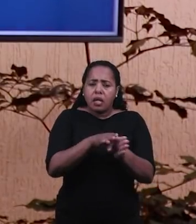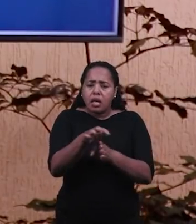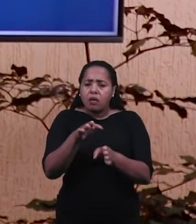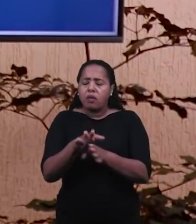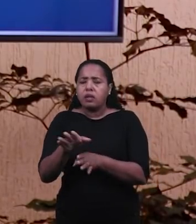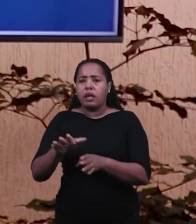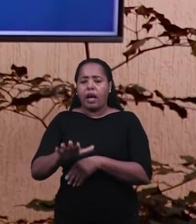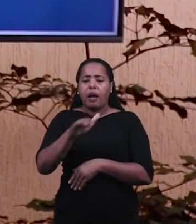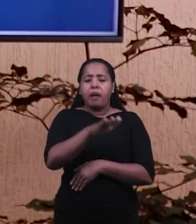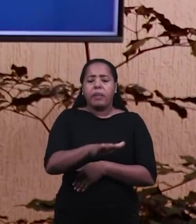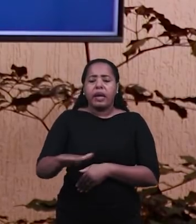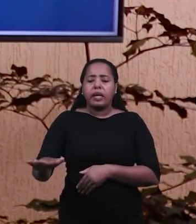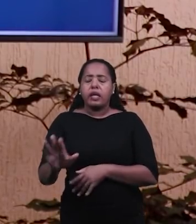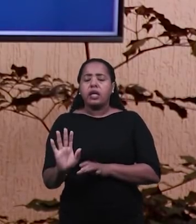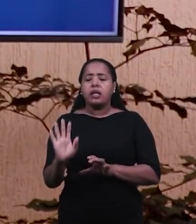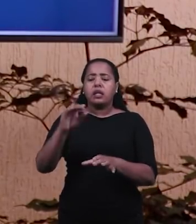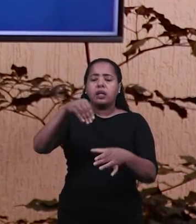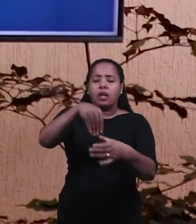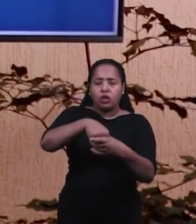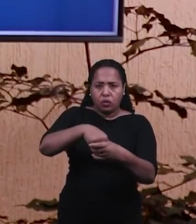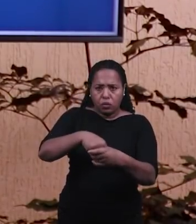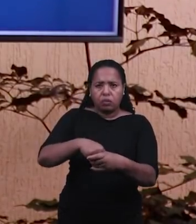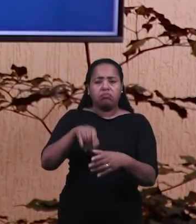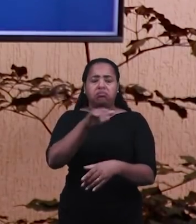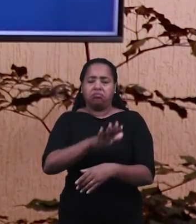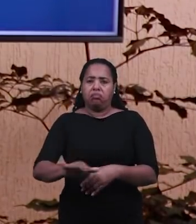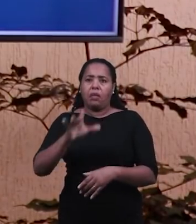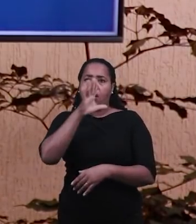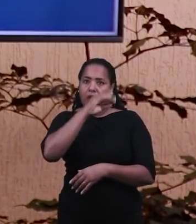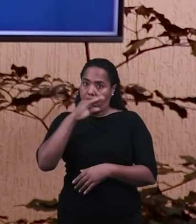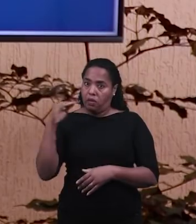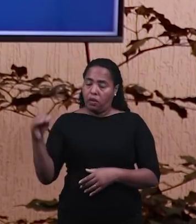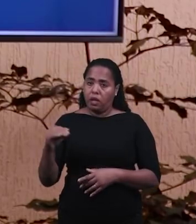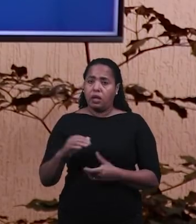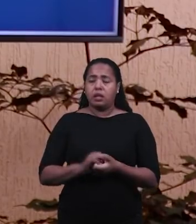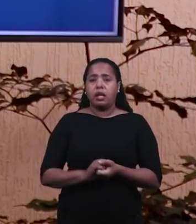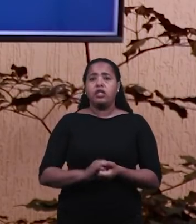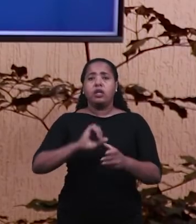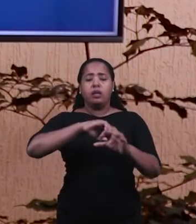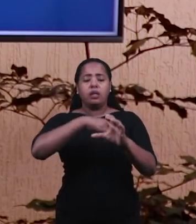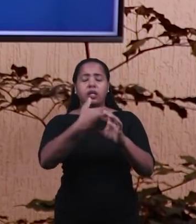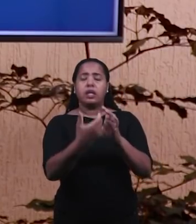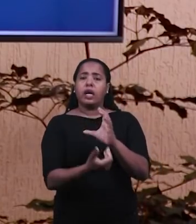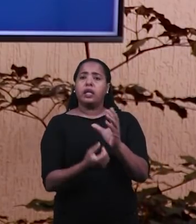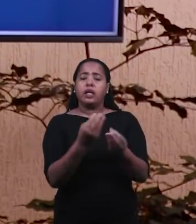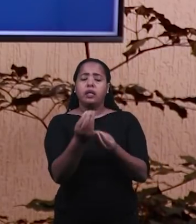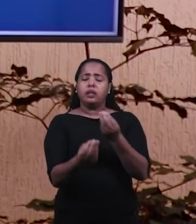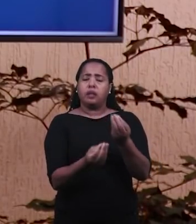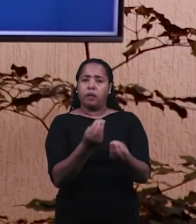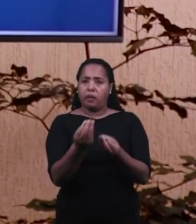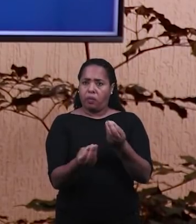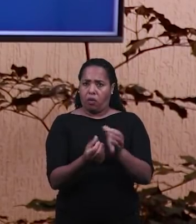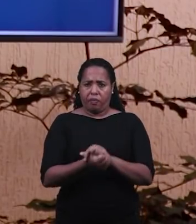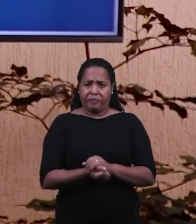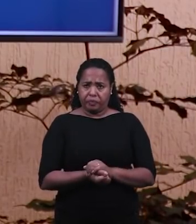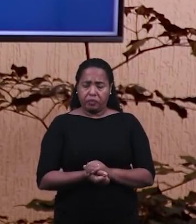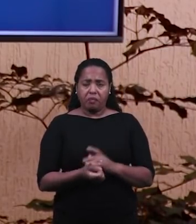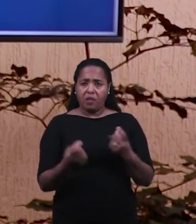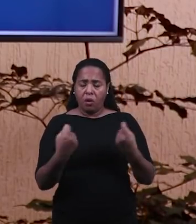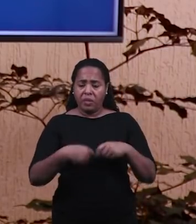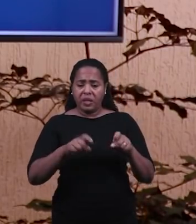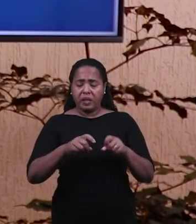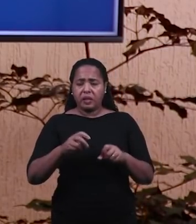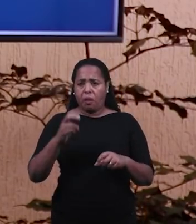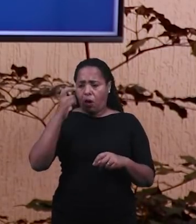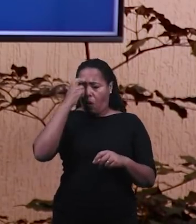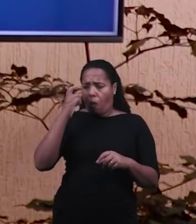criança que está no nosso meio, né? Criança e adolescente, e que vai ter características de como. Eu não preciso saber o QI dessa criança, mas